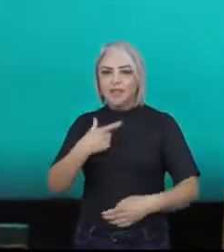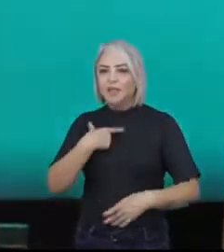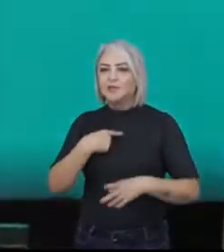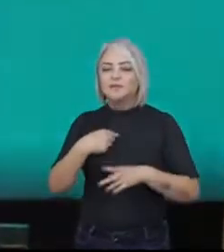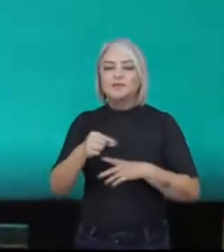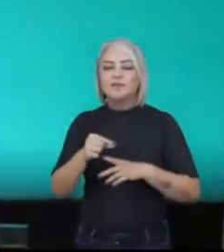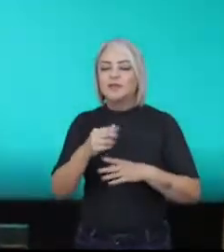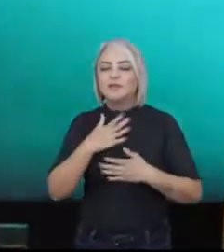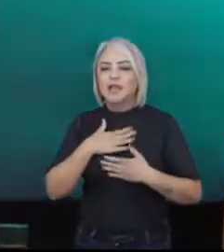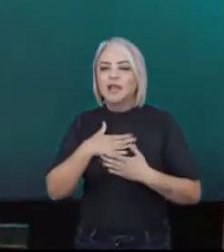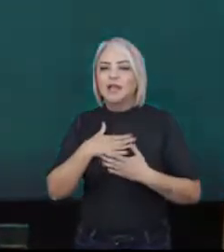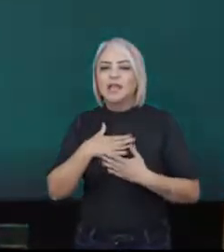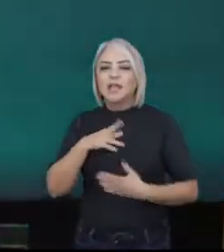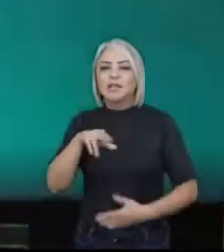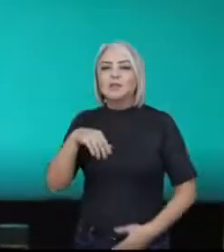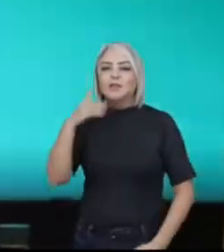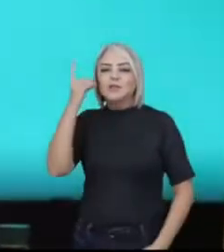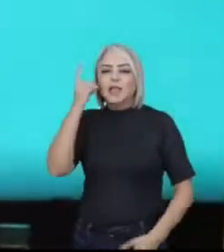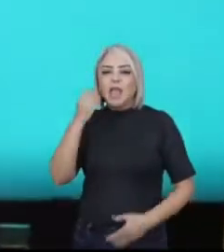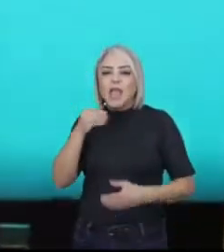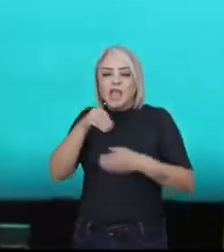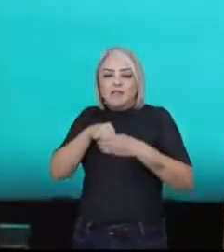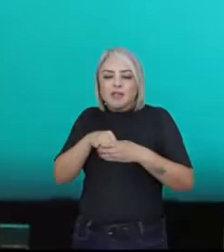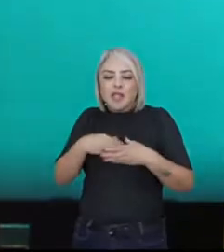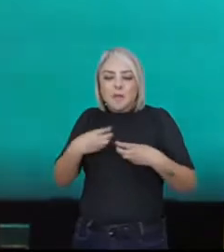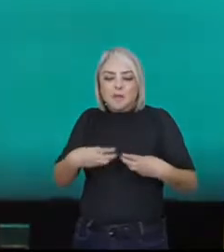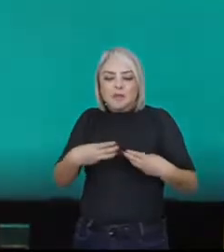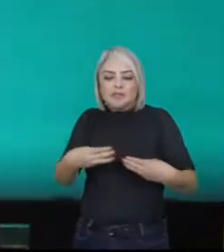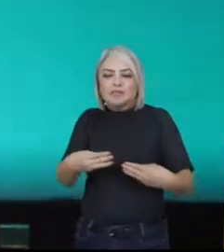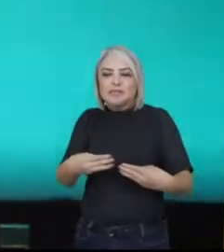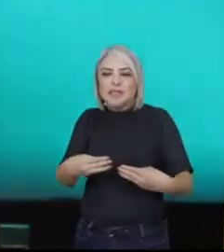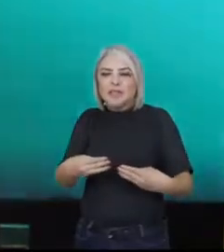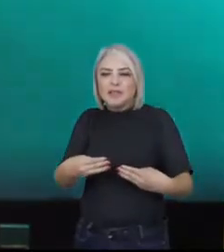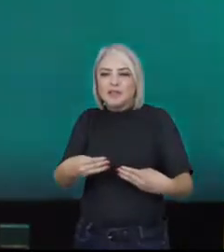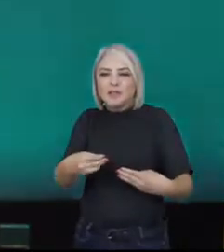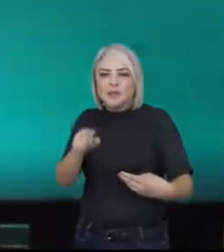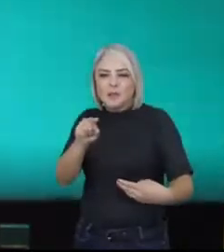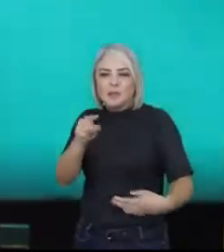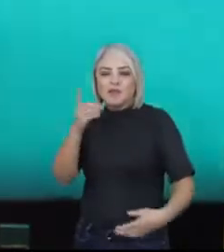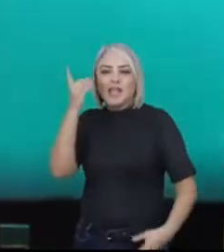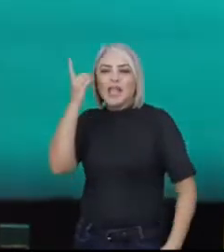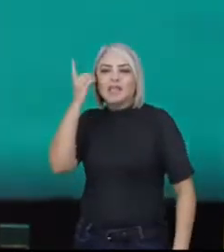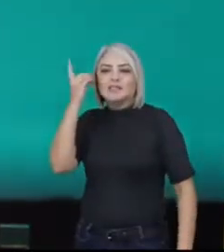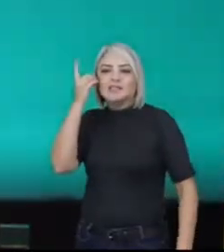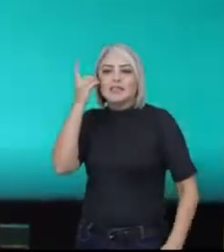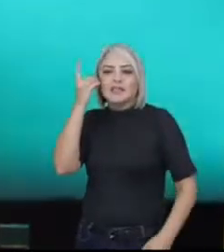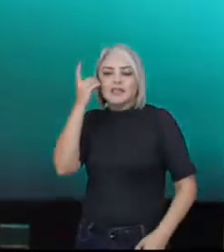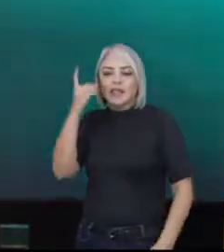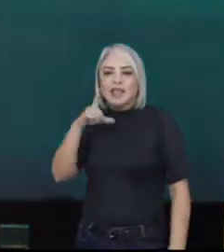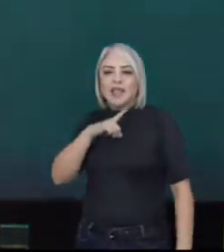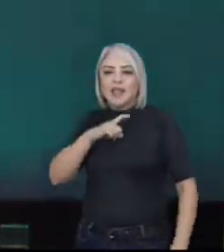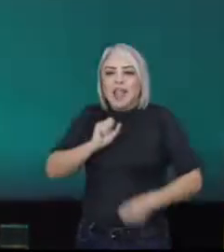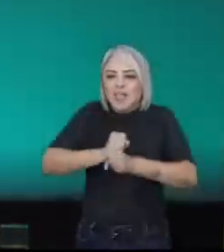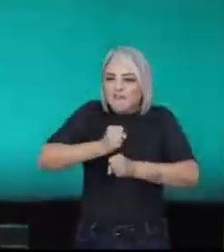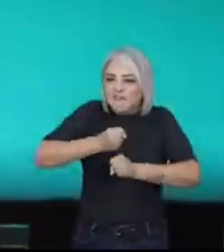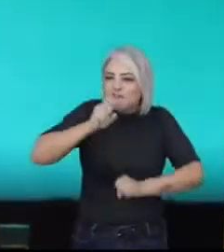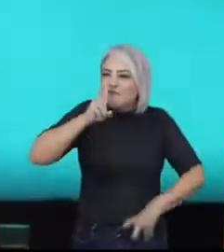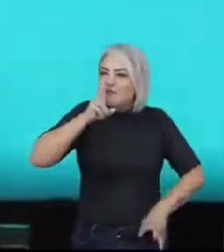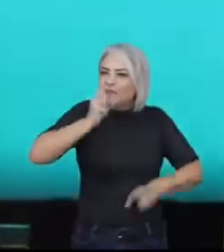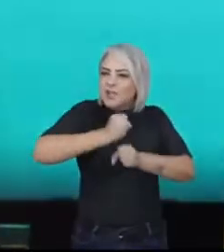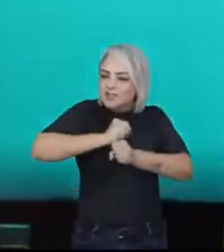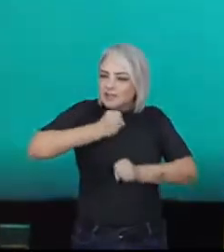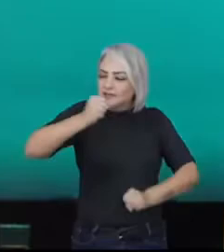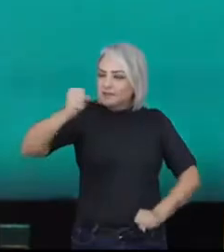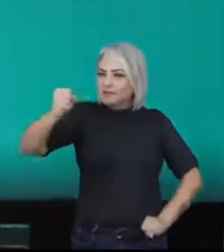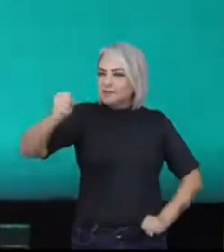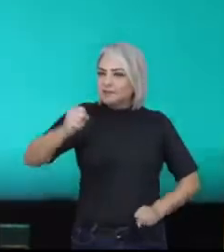Dilma caberia no ministério, porque a Dilma, ela tem a grandeza de ter sido